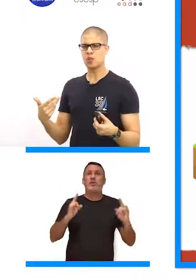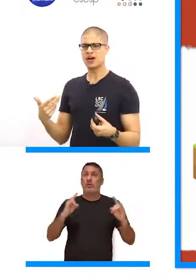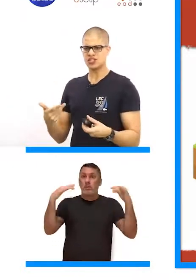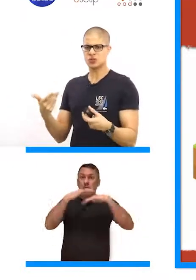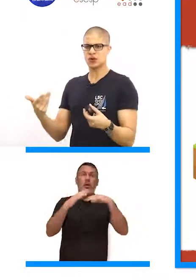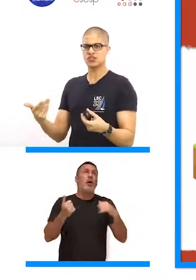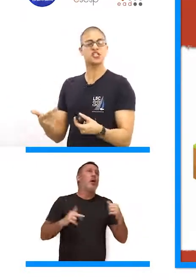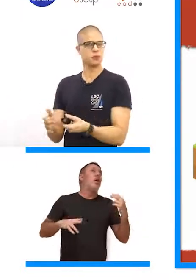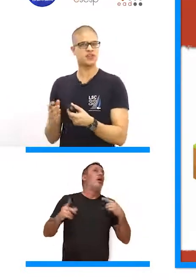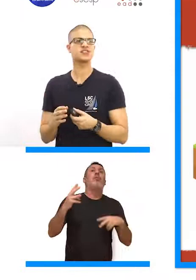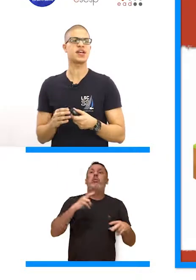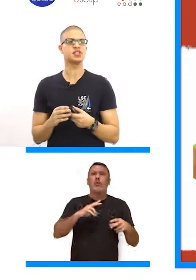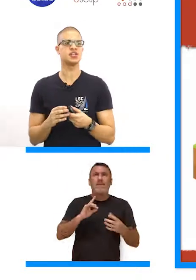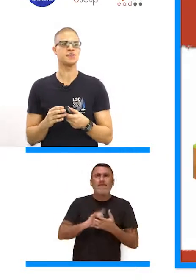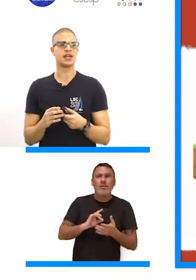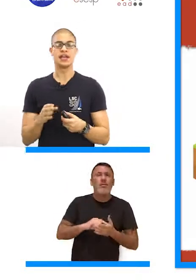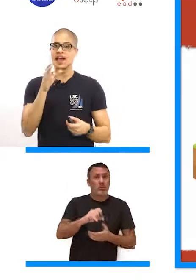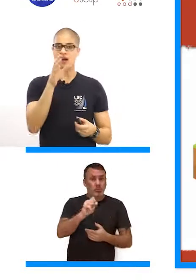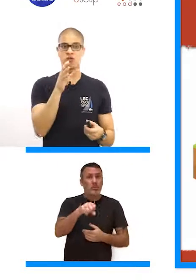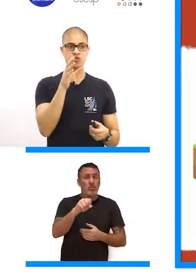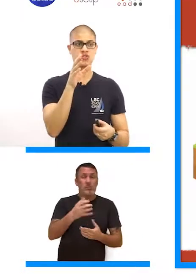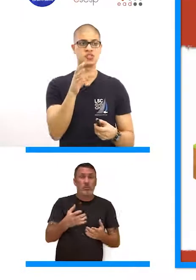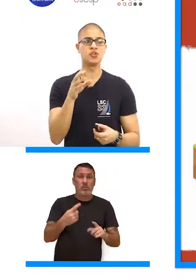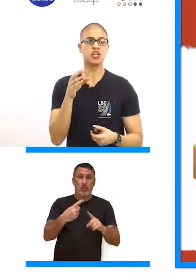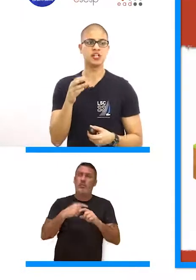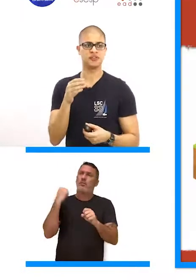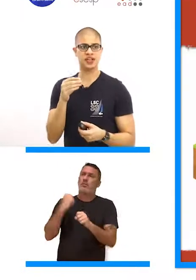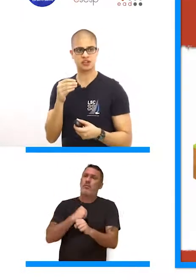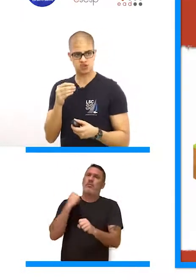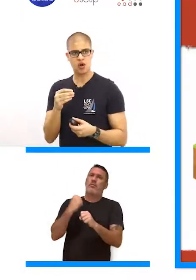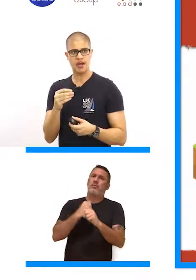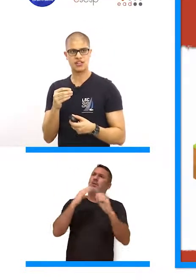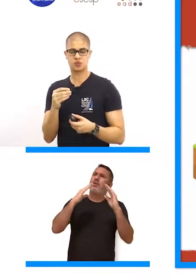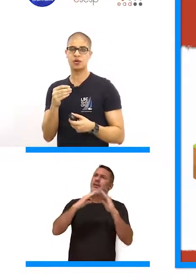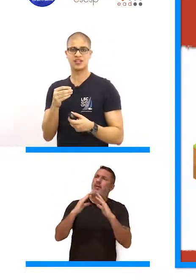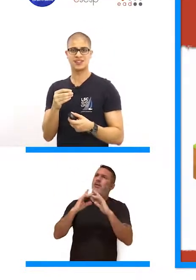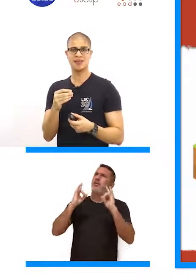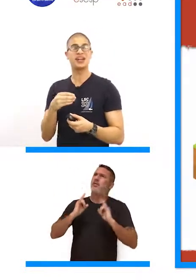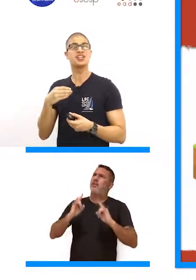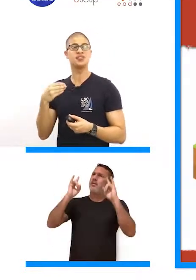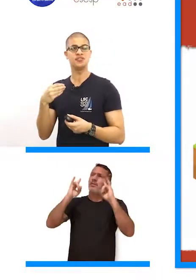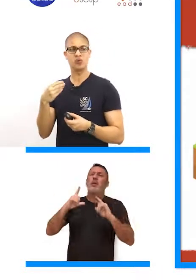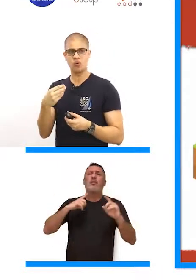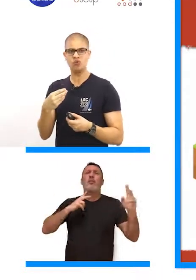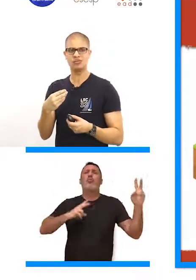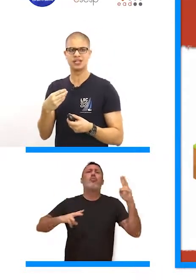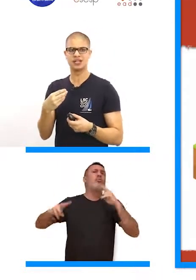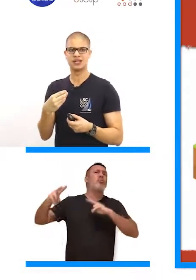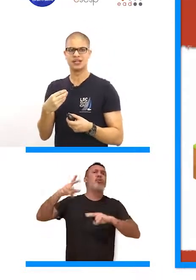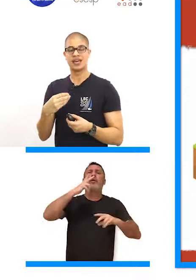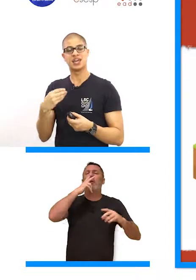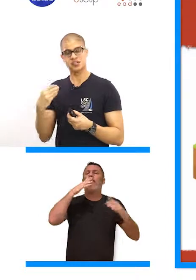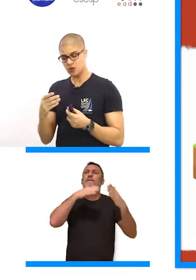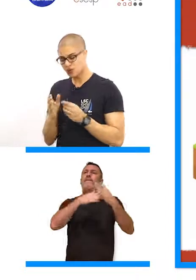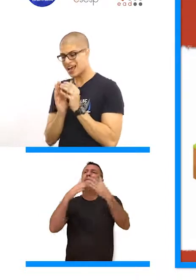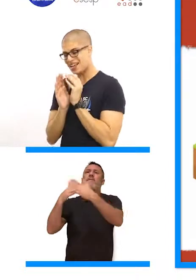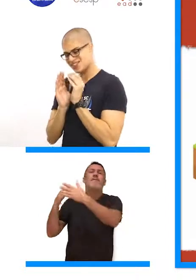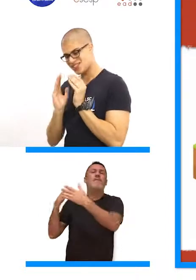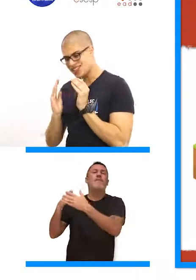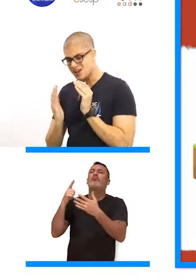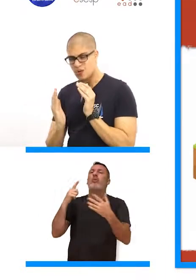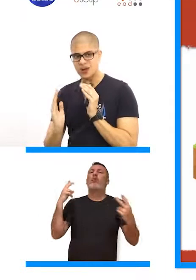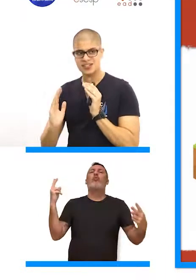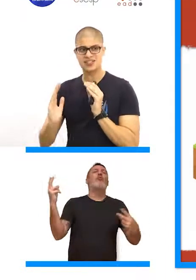áreas urbanas. Isso procede? Procede. A construção de edificações, por exemplo, ela dificulta